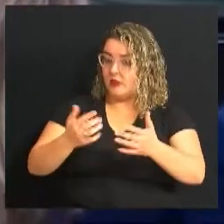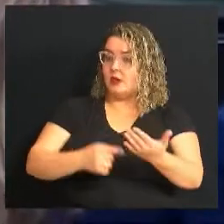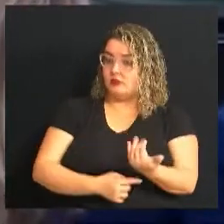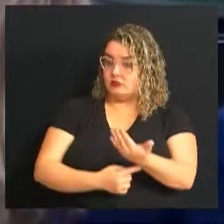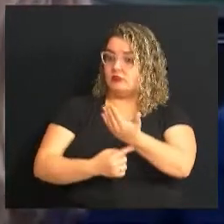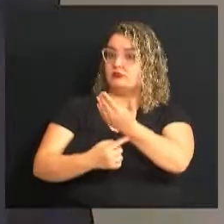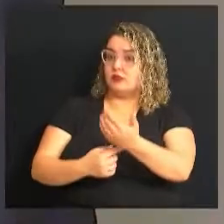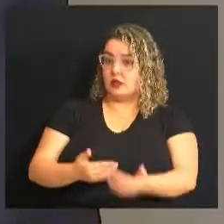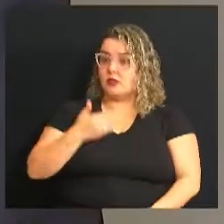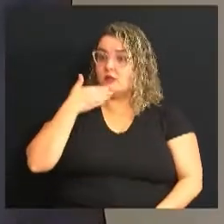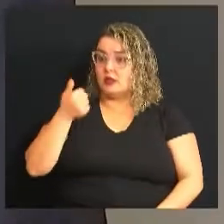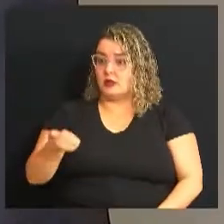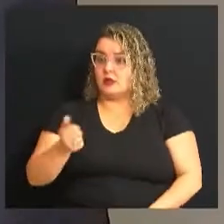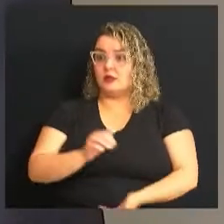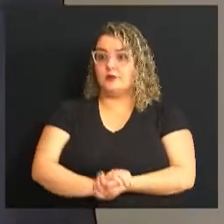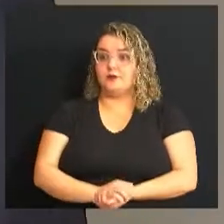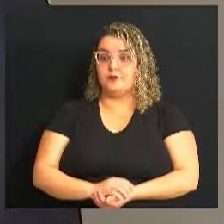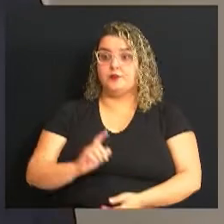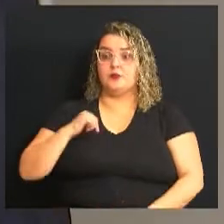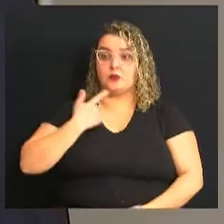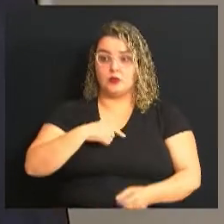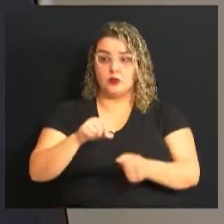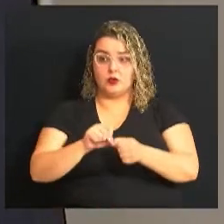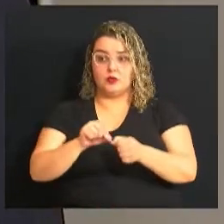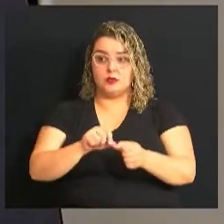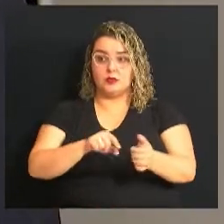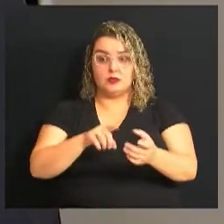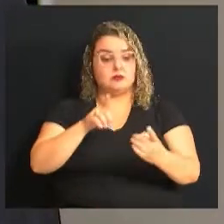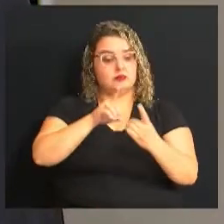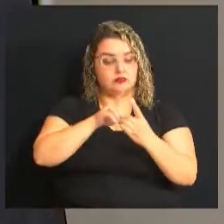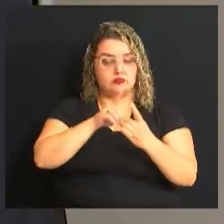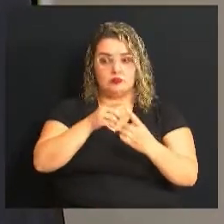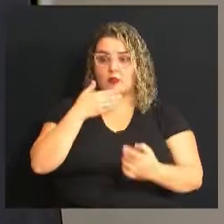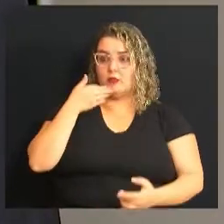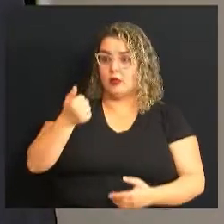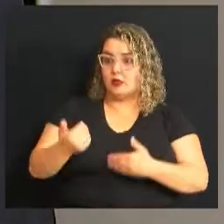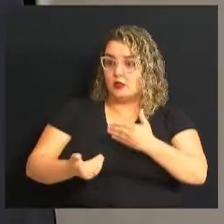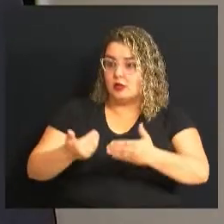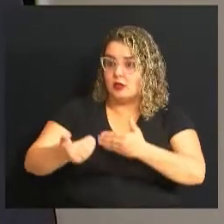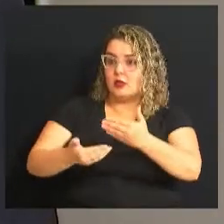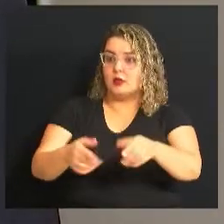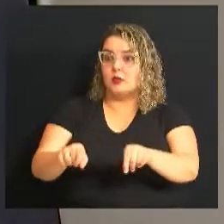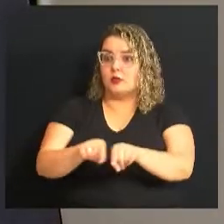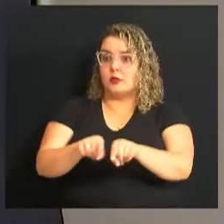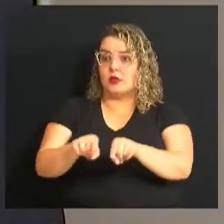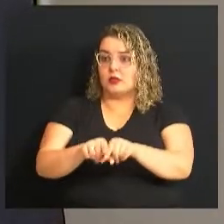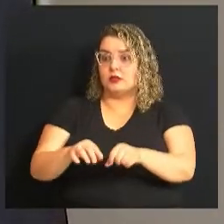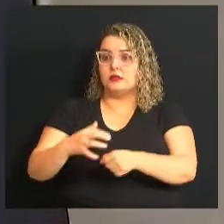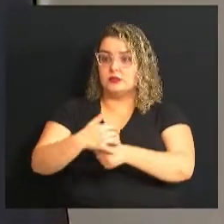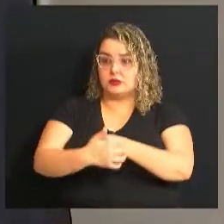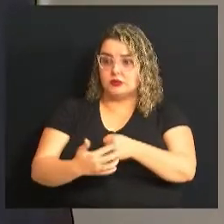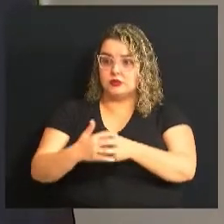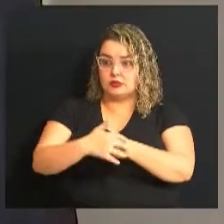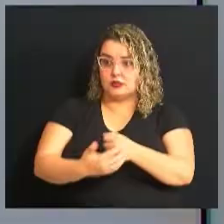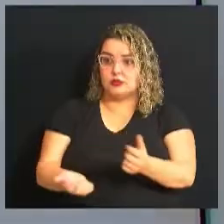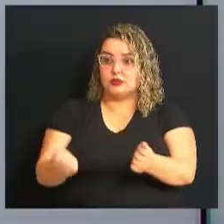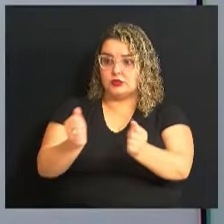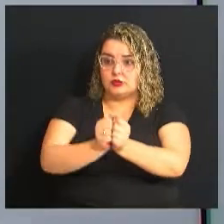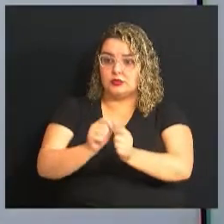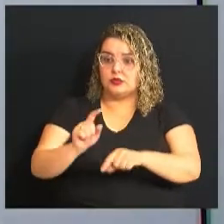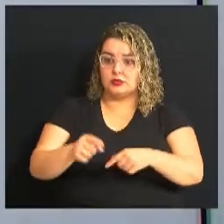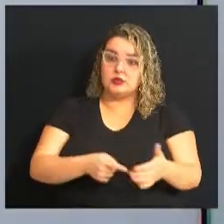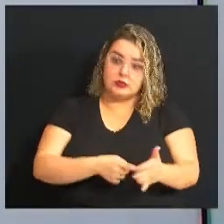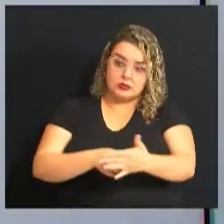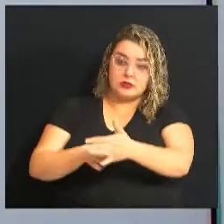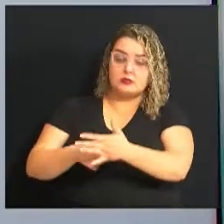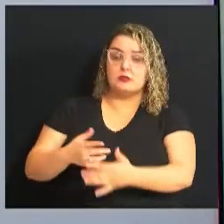trouxe melhorias. A gente fez uma consultoria com eles, tanto para melhoria de processo, como digitalização e integração entre as máquinas. Eu acho que